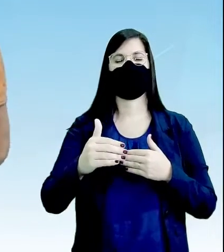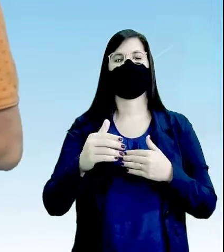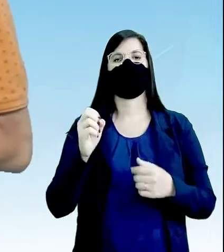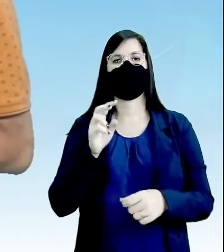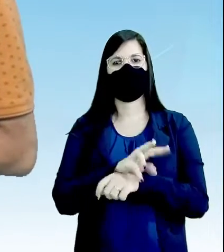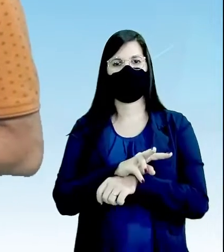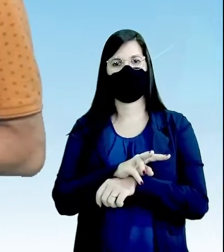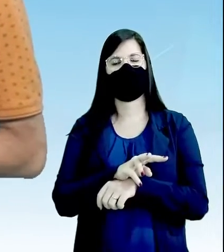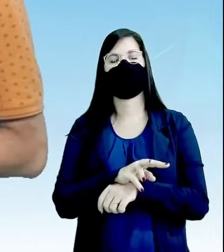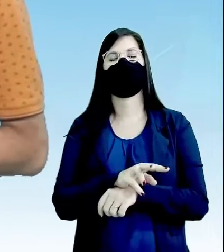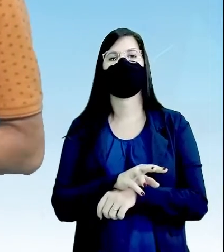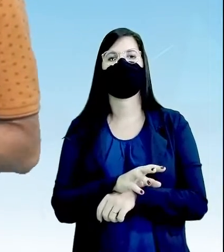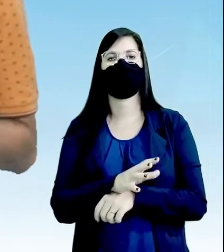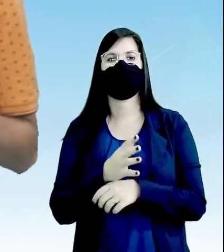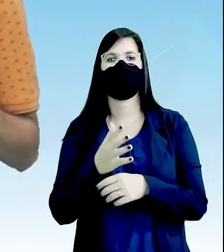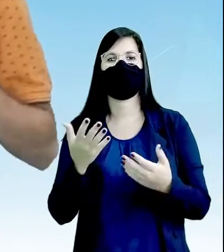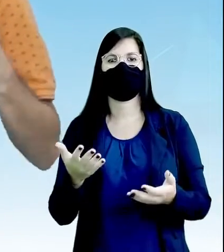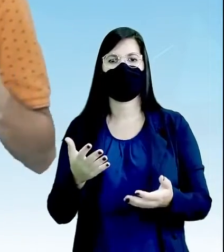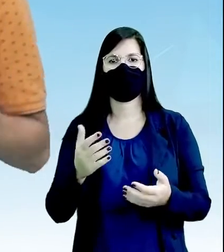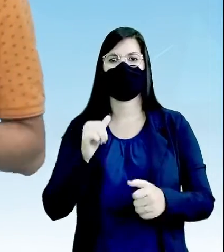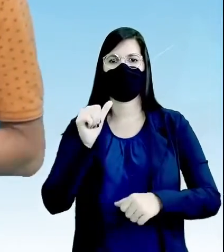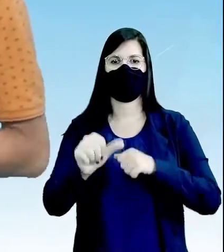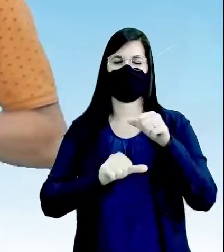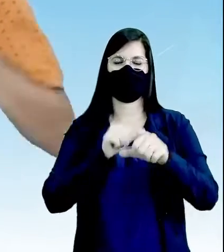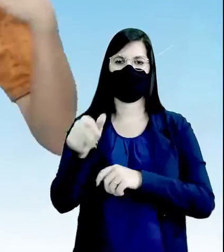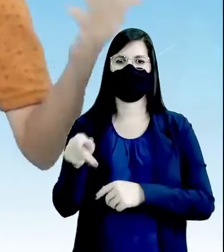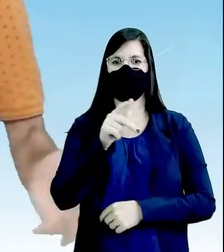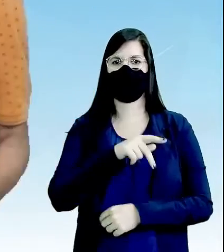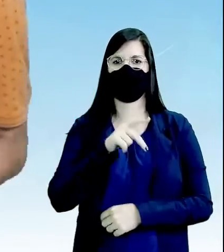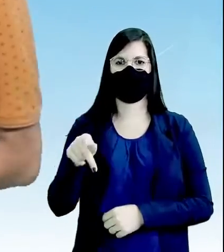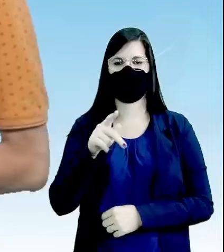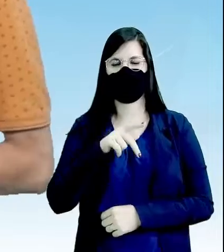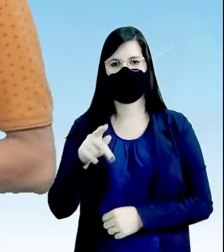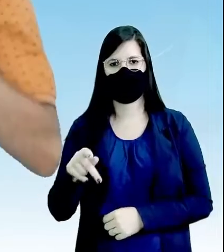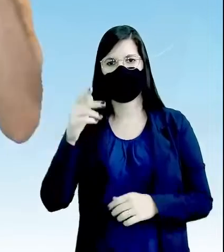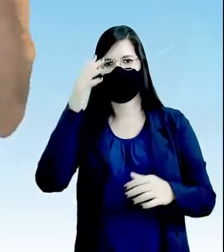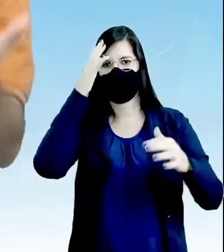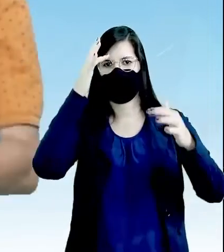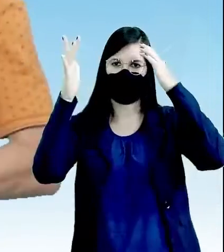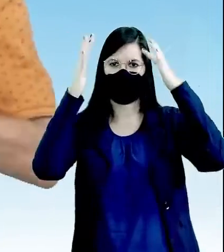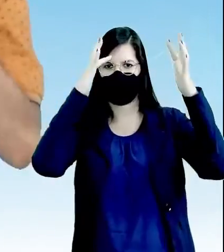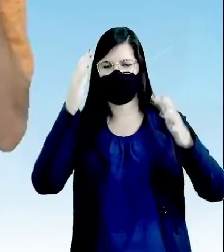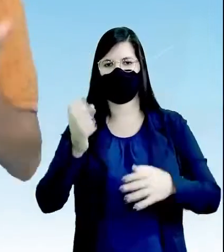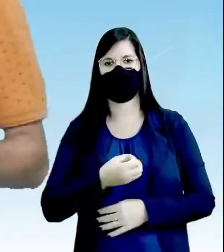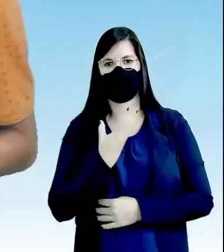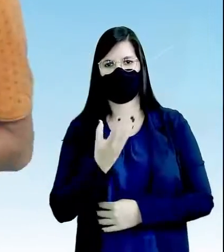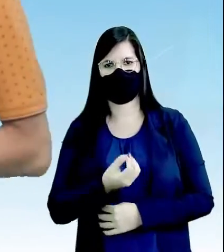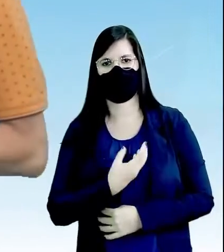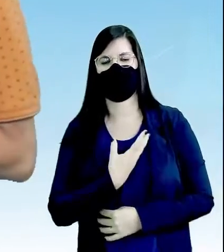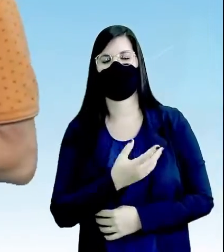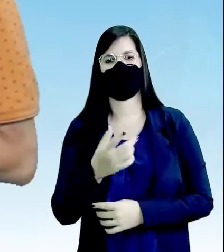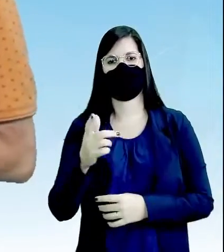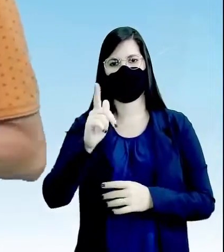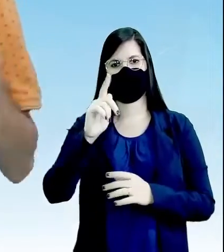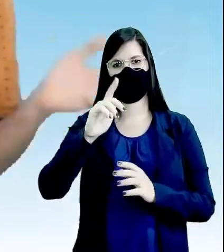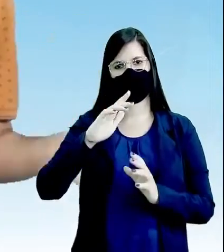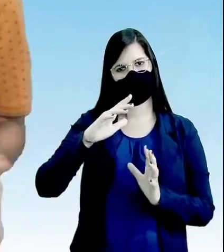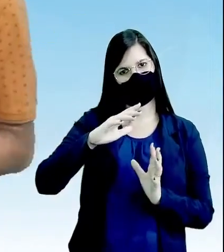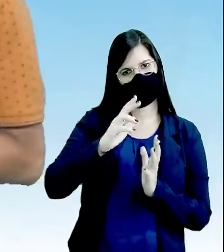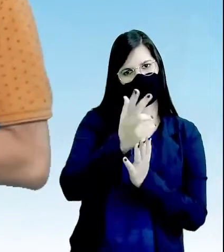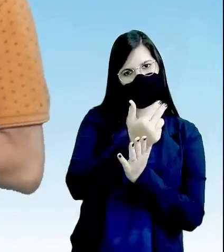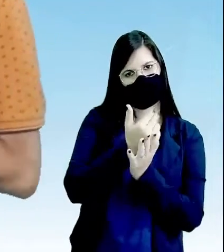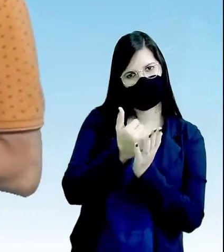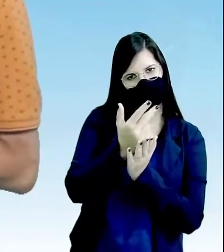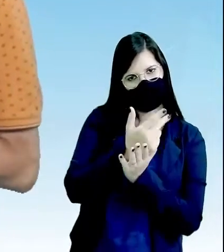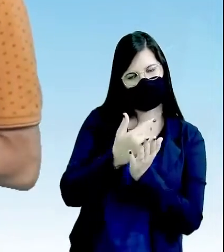no convento, ele se torna professor de retórica, de filosofia, de poesia, de geometria, se torna